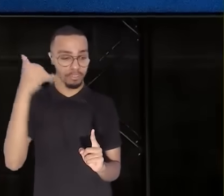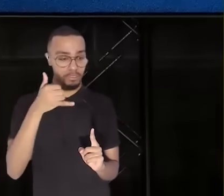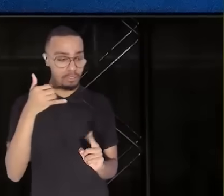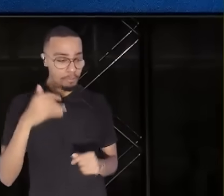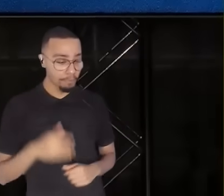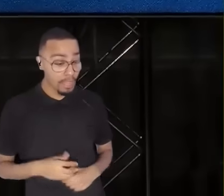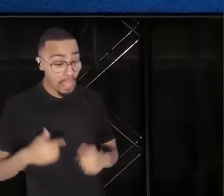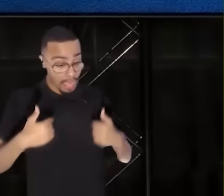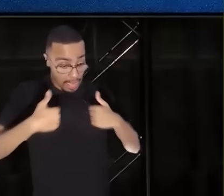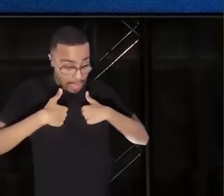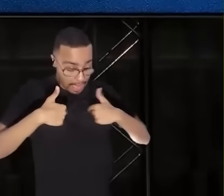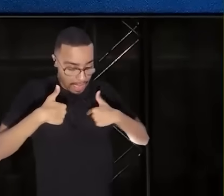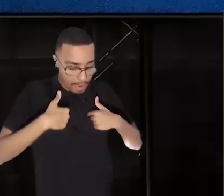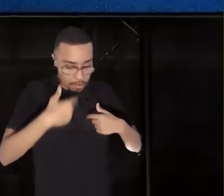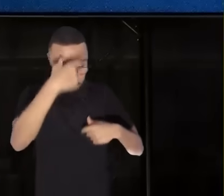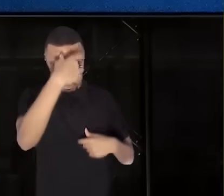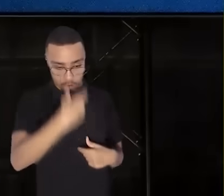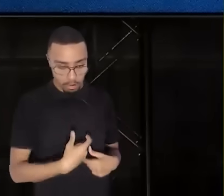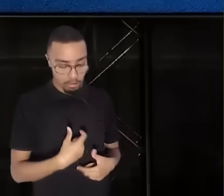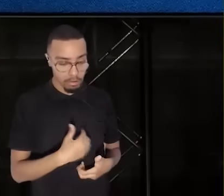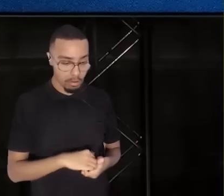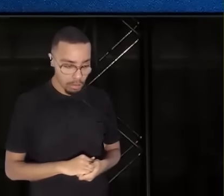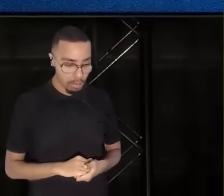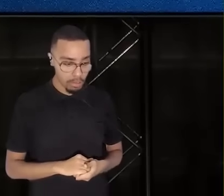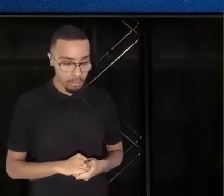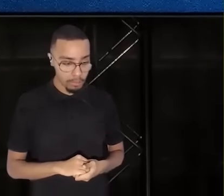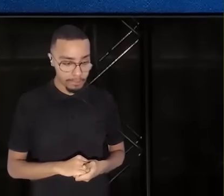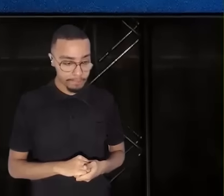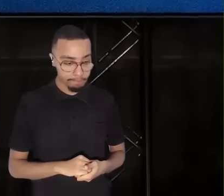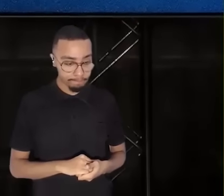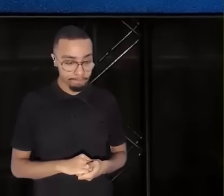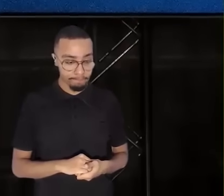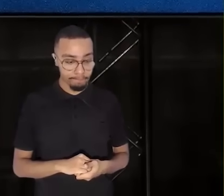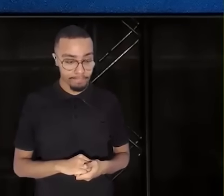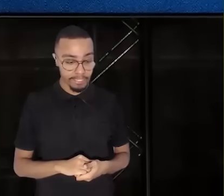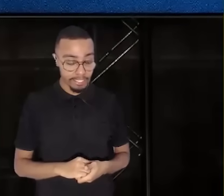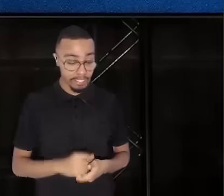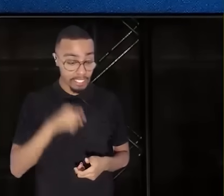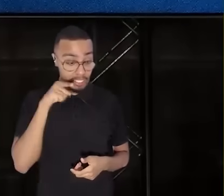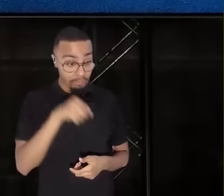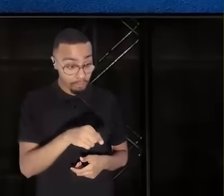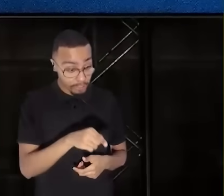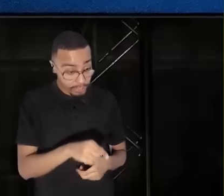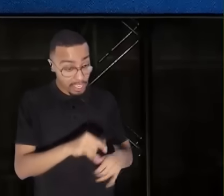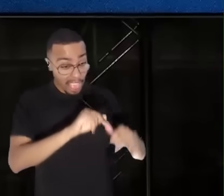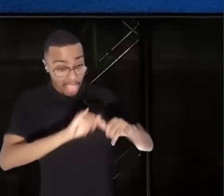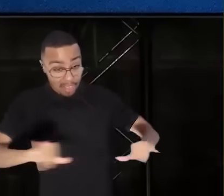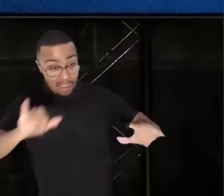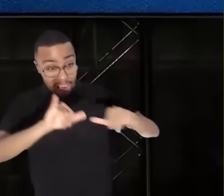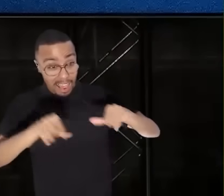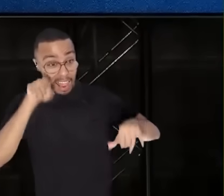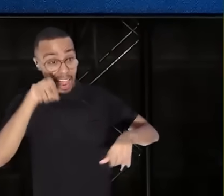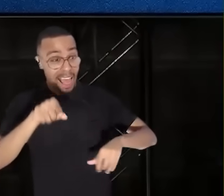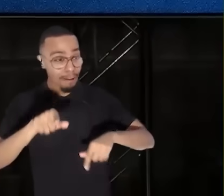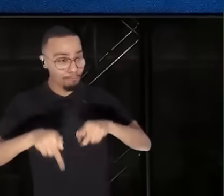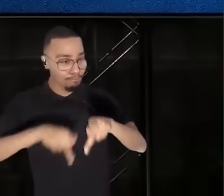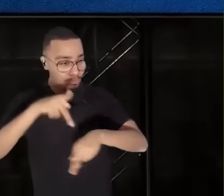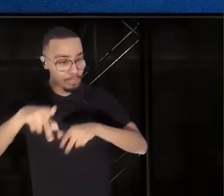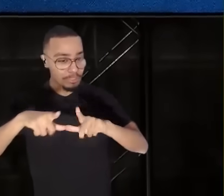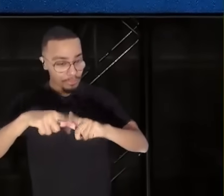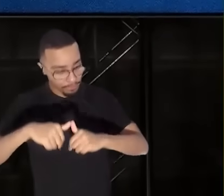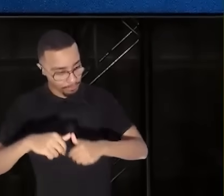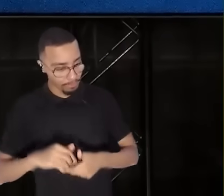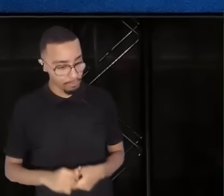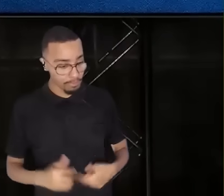que? Eu sou o que sou. É isto que você dirá aos israelitas: